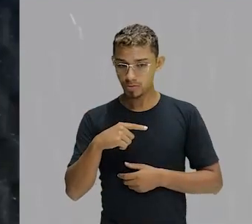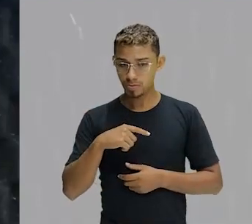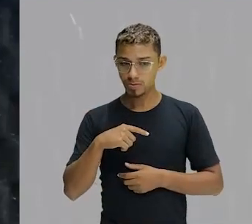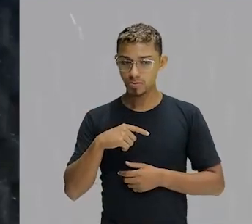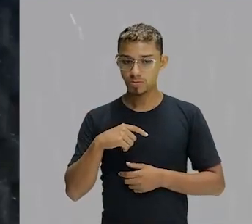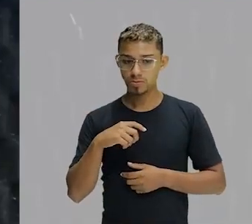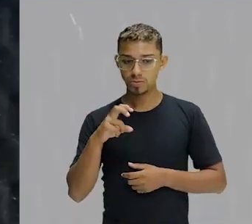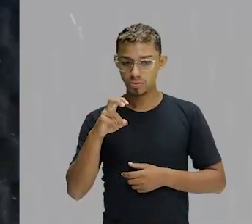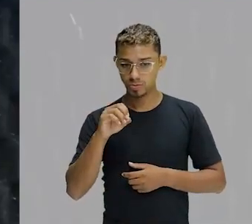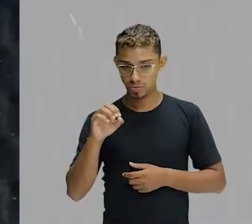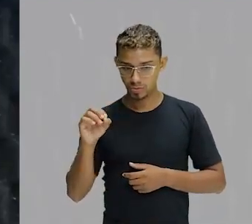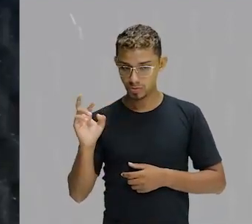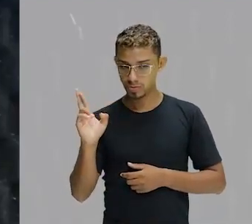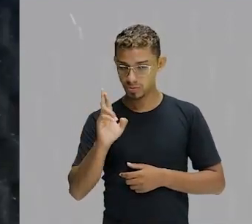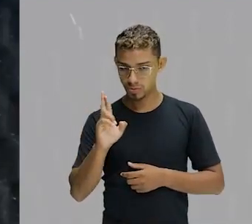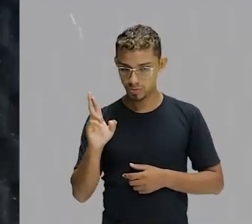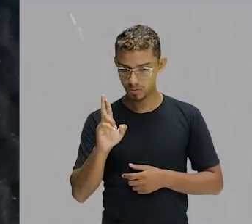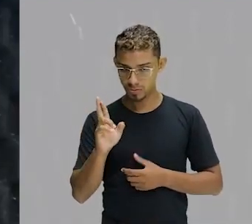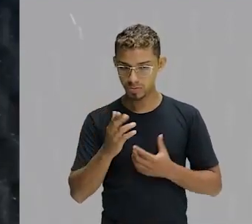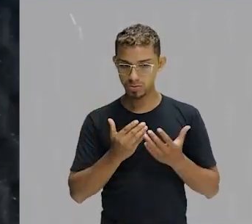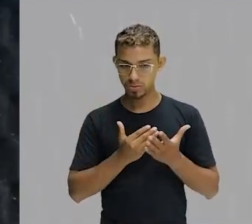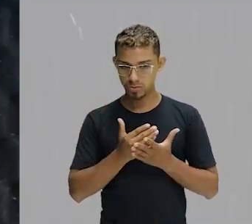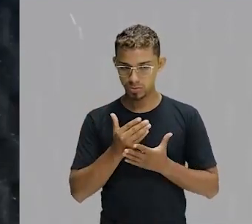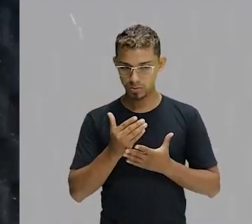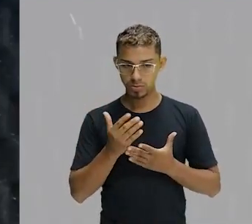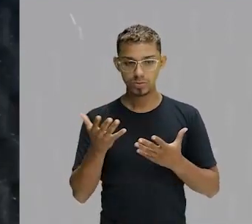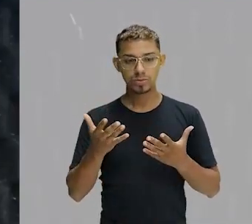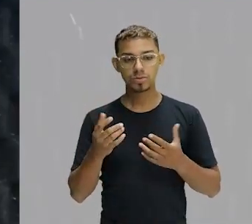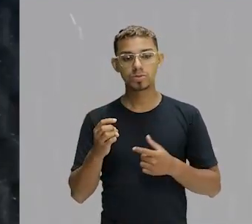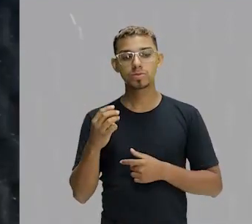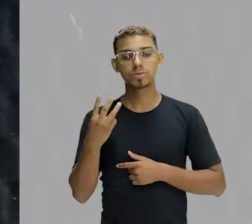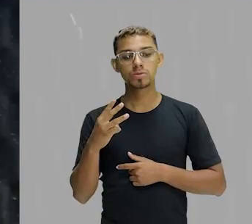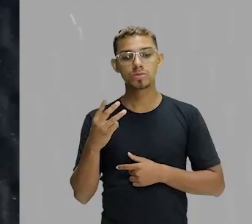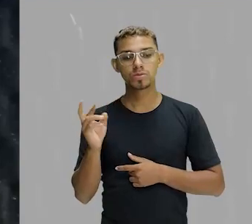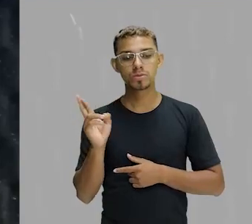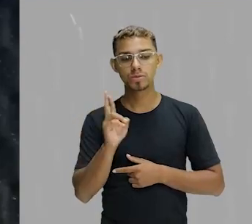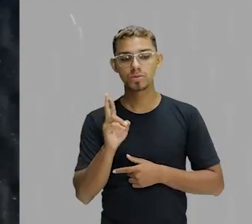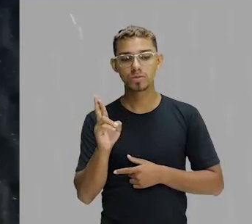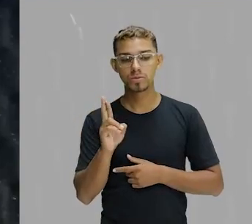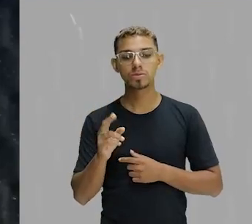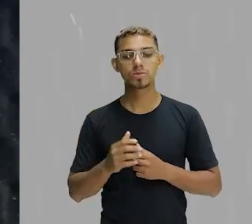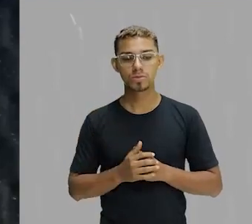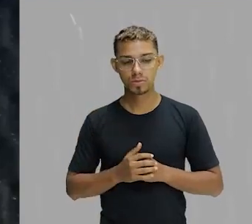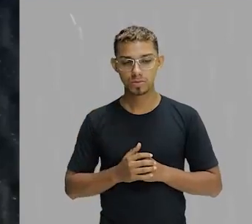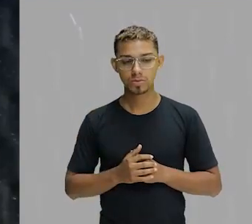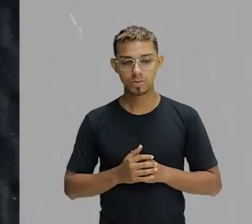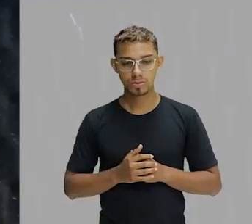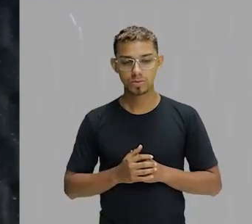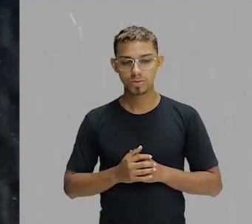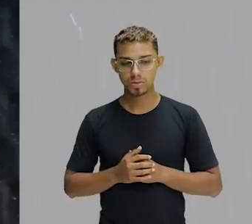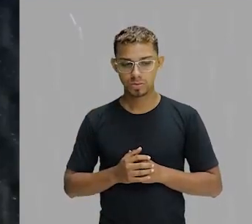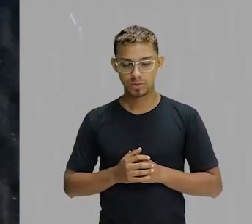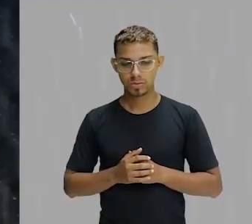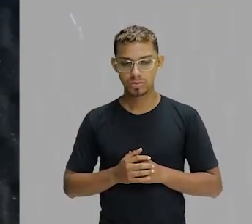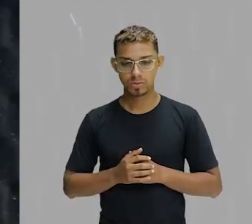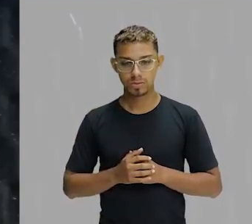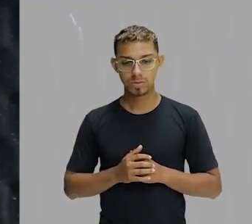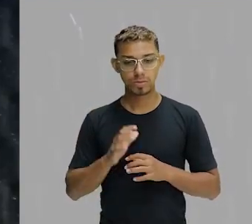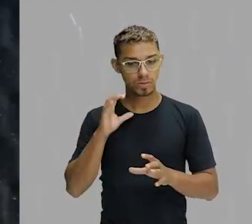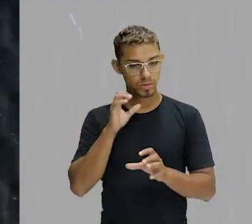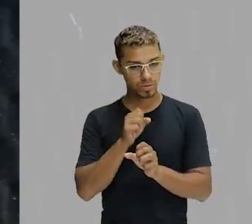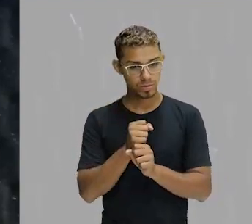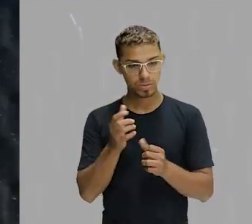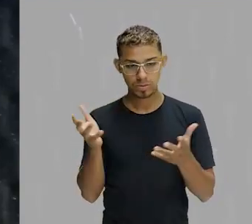já tinha, que foi colocado lá no comecinho, e o que rendeu, né, que foi o juro de R$ 3 que nós acabamos de